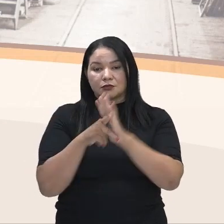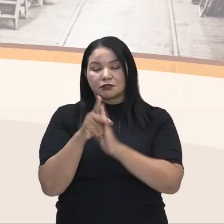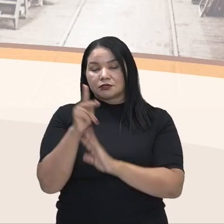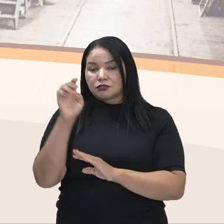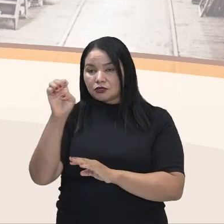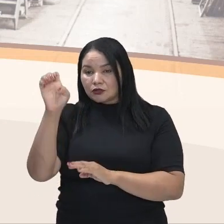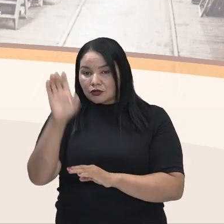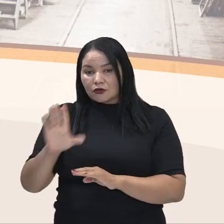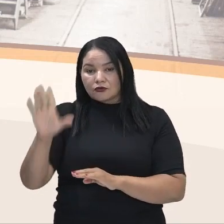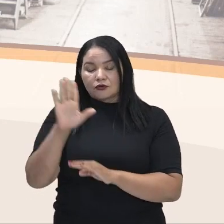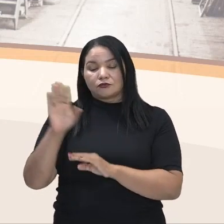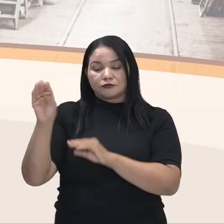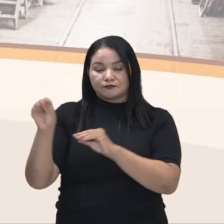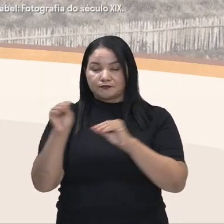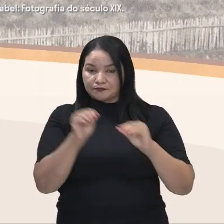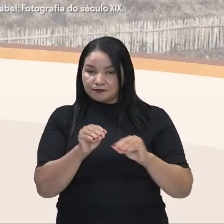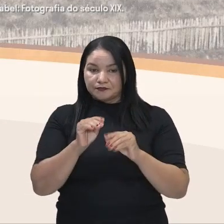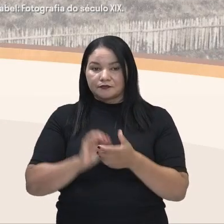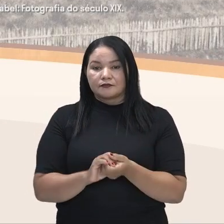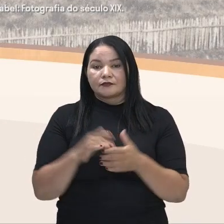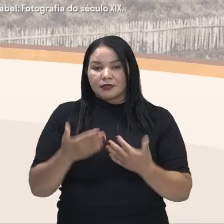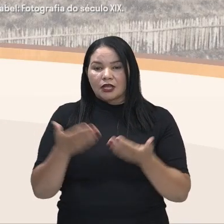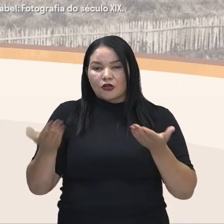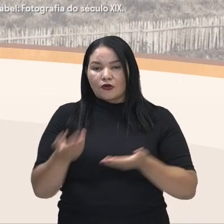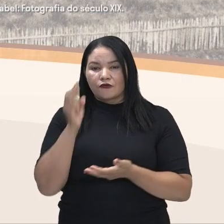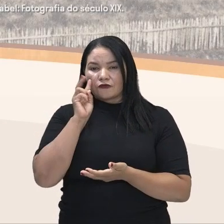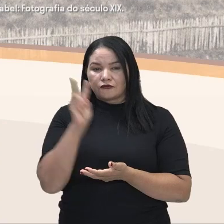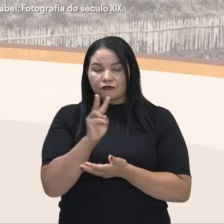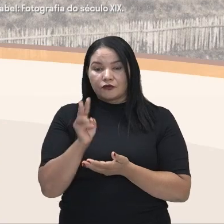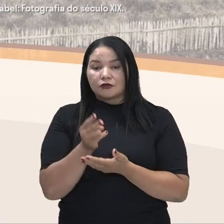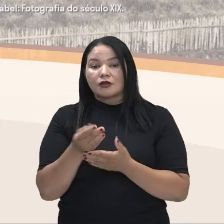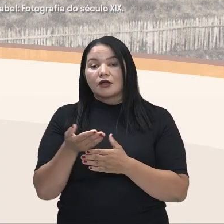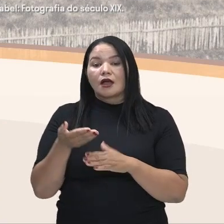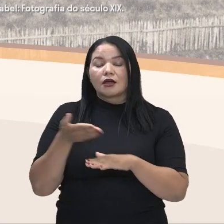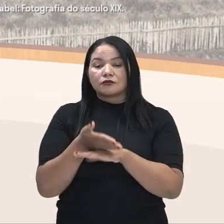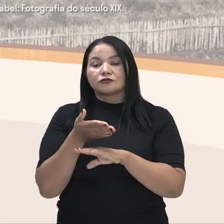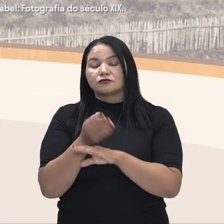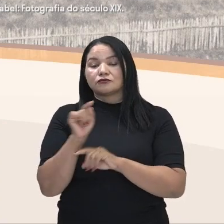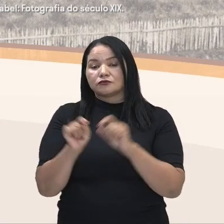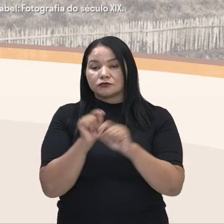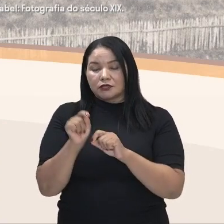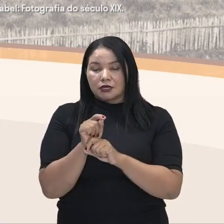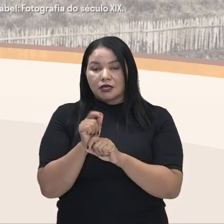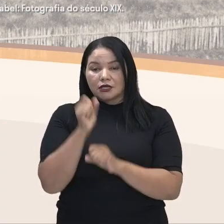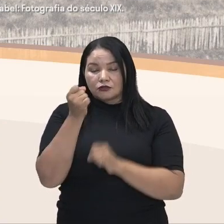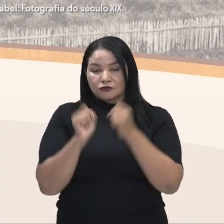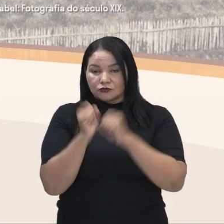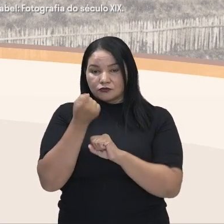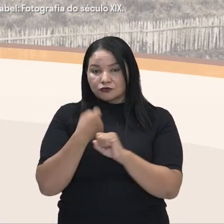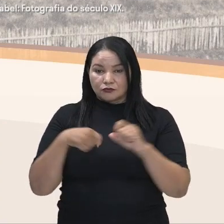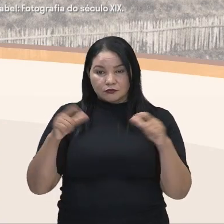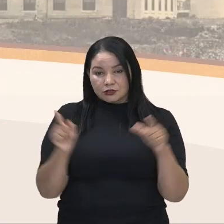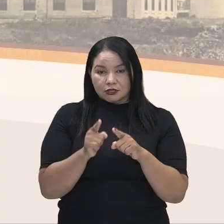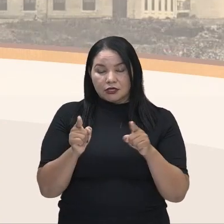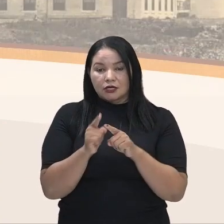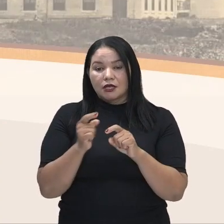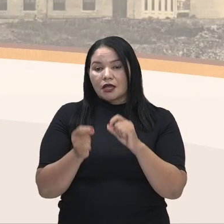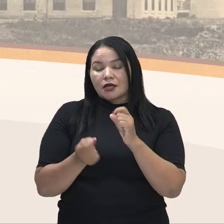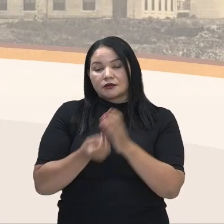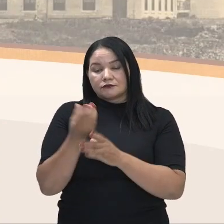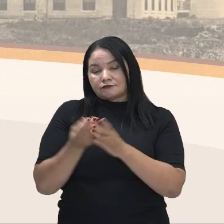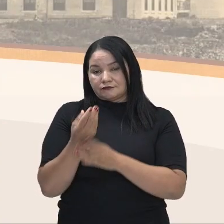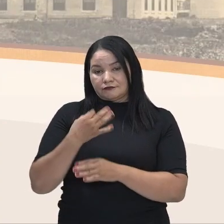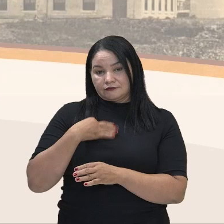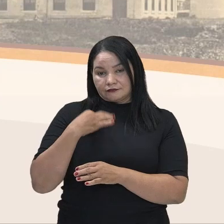certo? E vamos observar que haverá a introdução de pequenas indústrias urbanas, como as têxteis, que é a indústria de